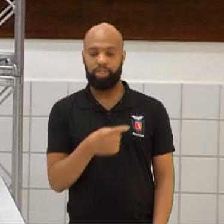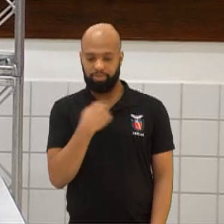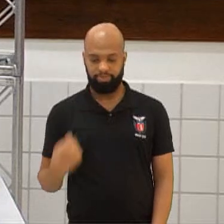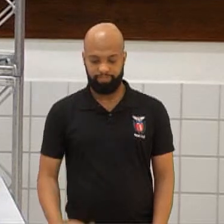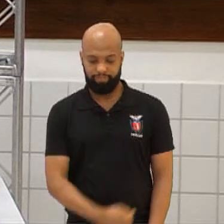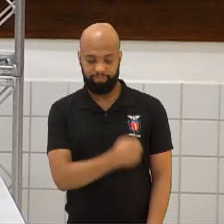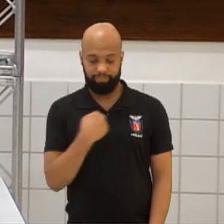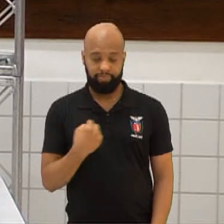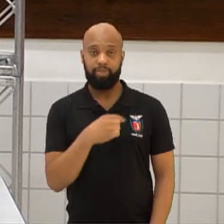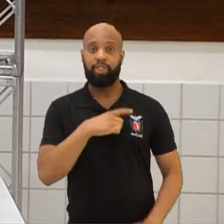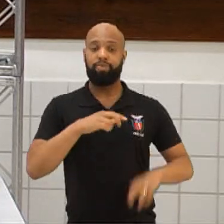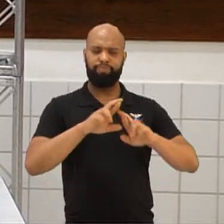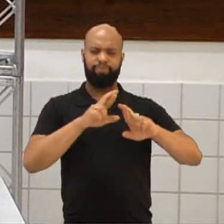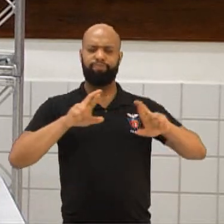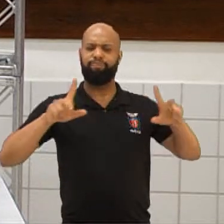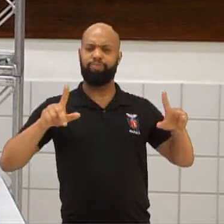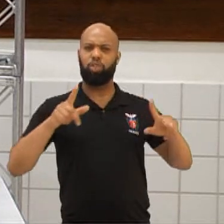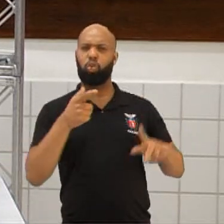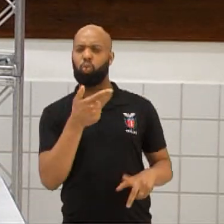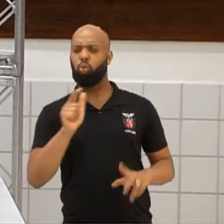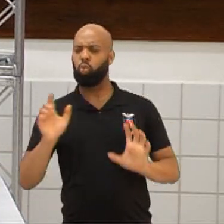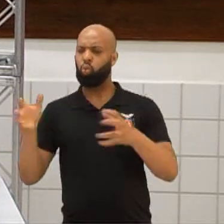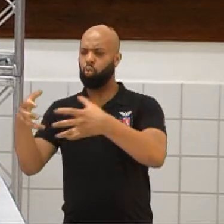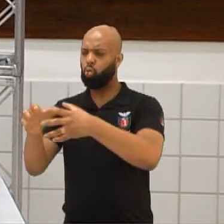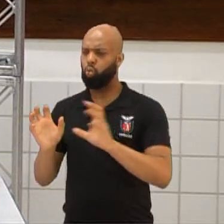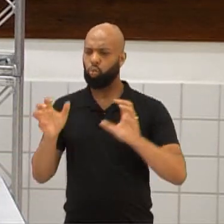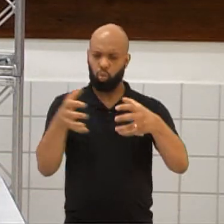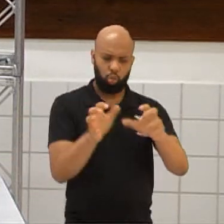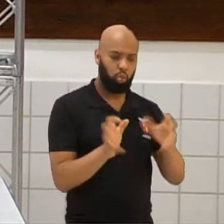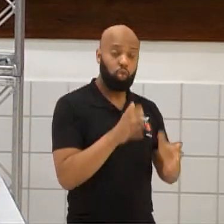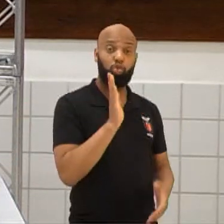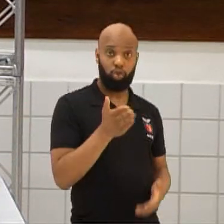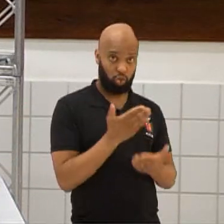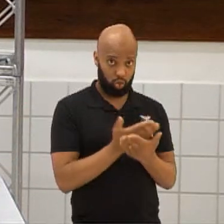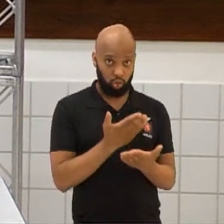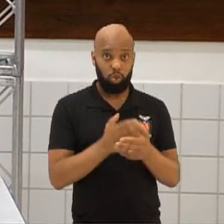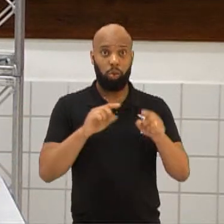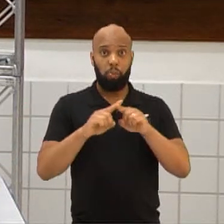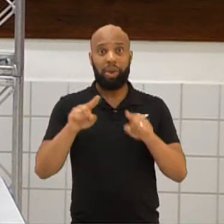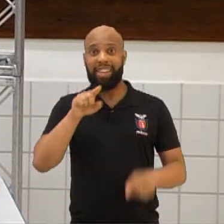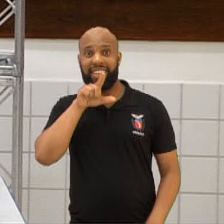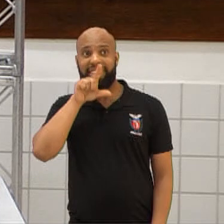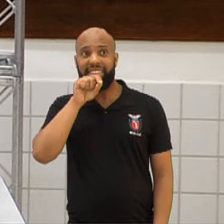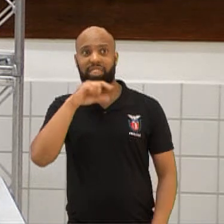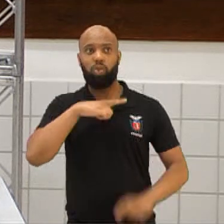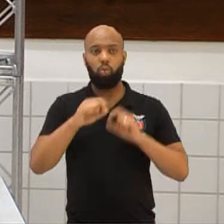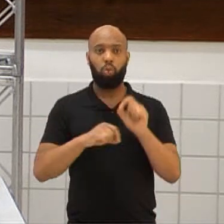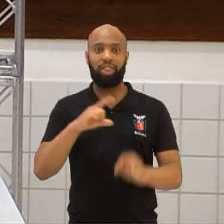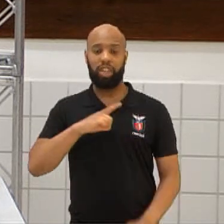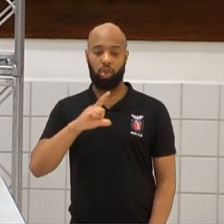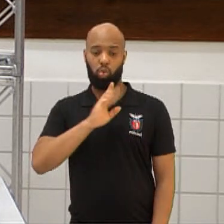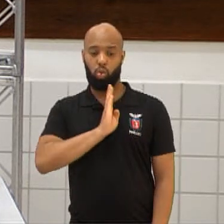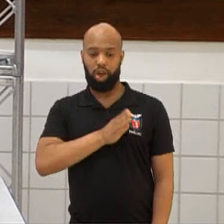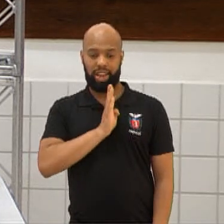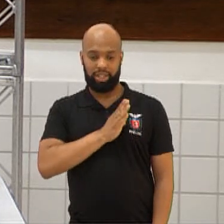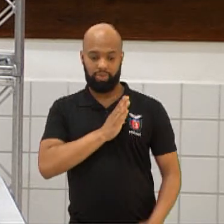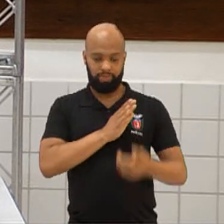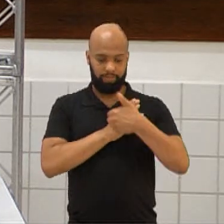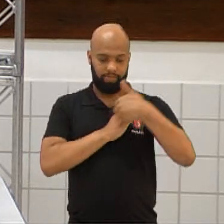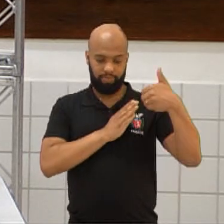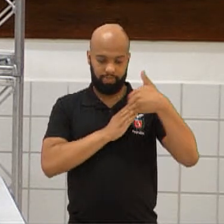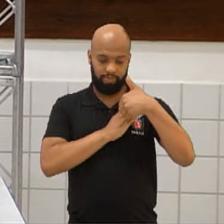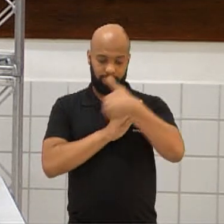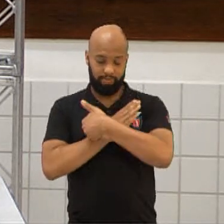Tá? Diferente da maior parte dos grupos que nós já trabalhamos, as aves vão apresentar um coração dividido em 4 câmaras, 2